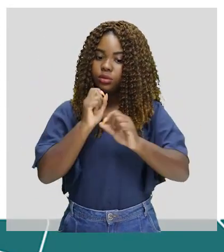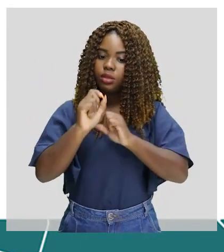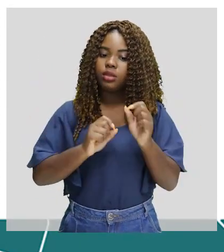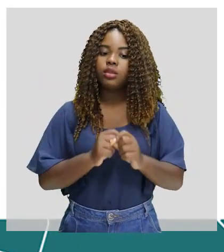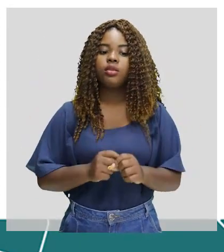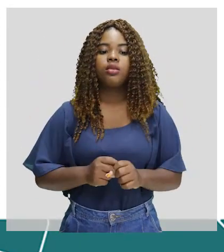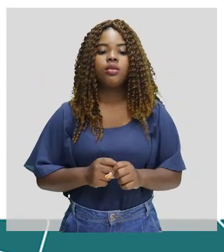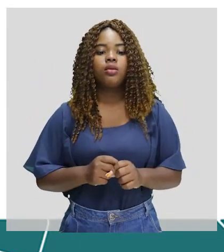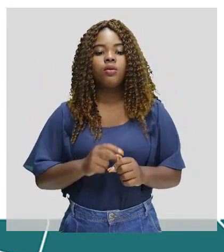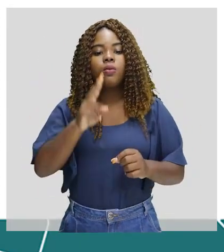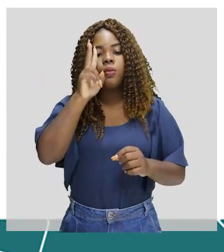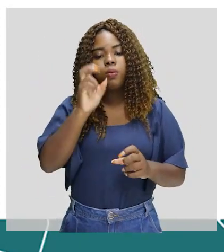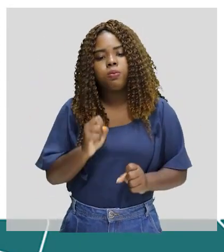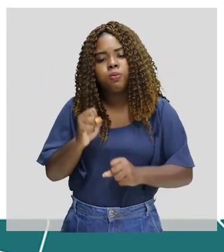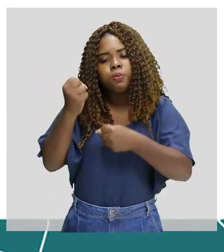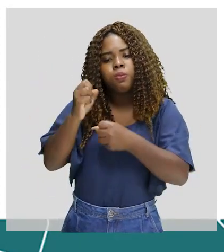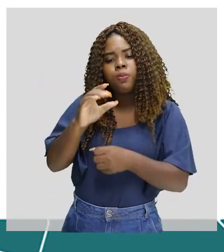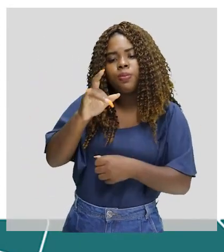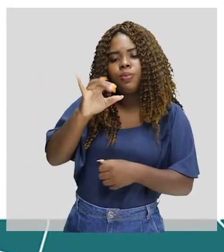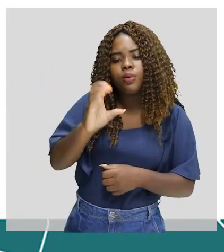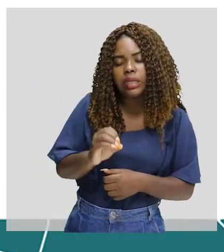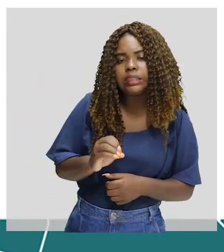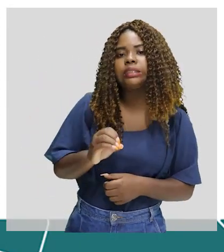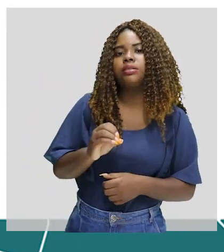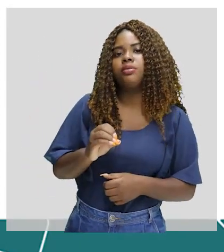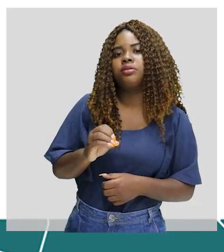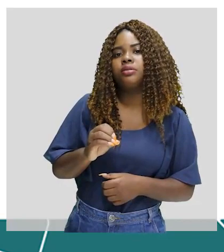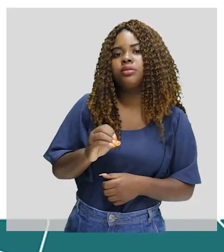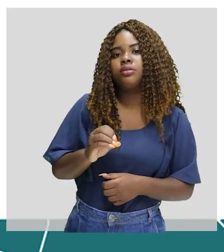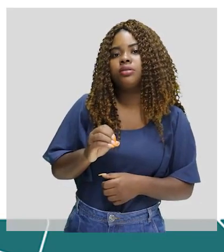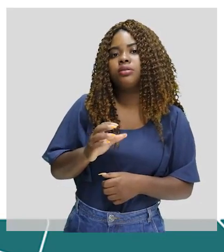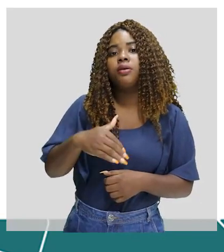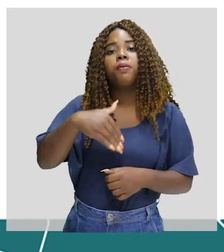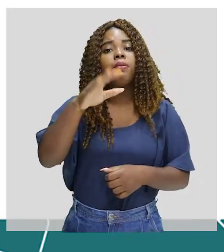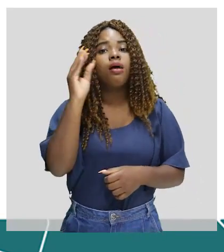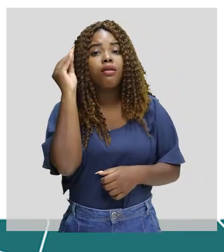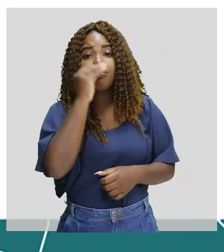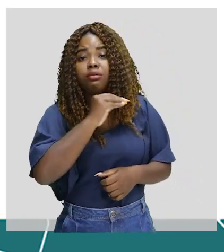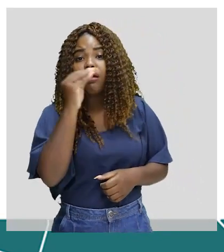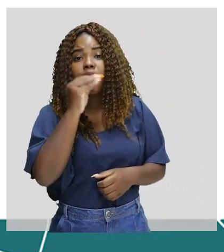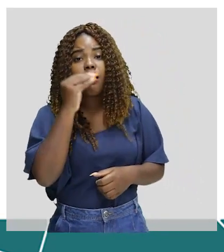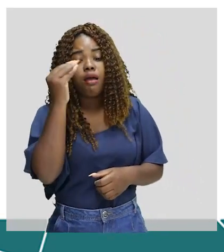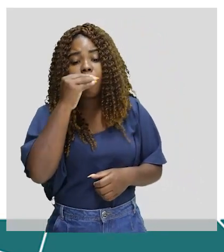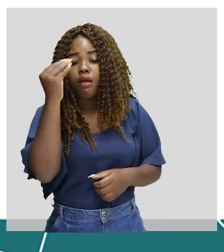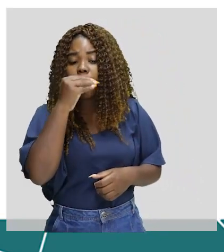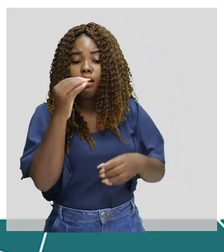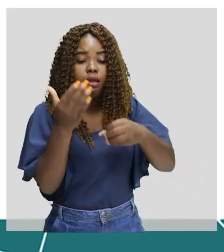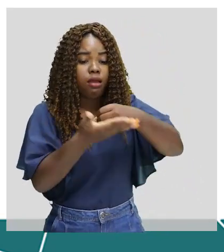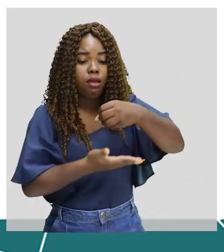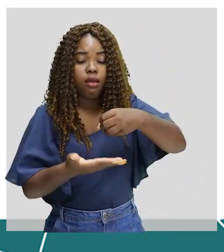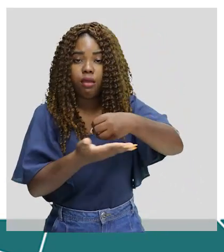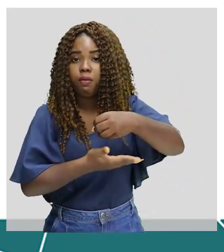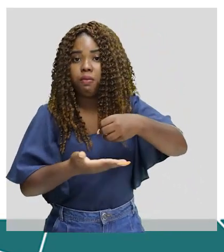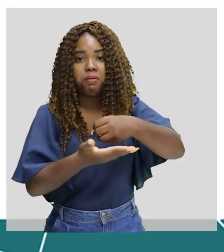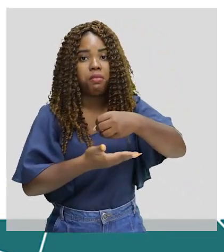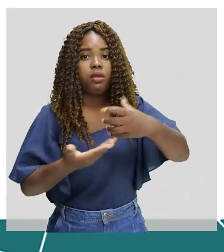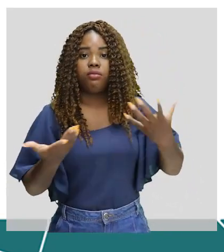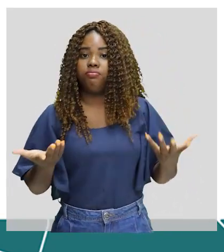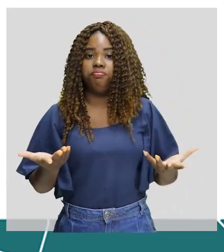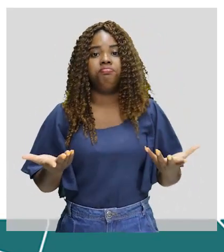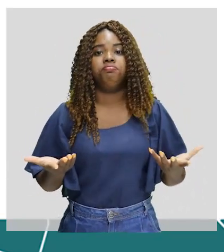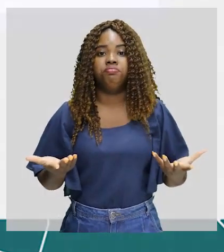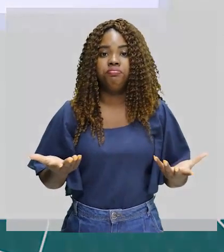quanto mais forte um ácido, mais fraca será a sua base conjugada e